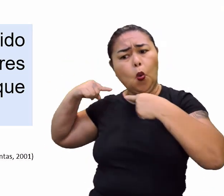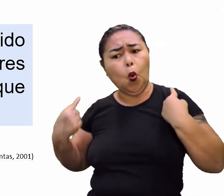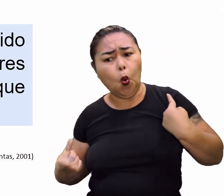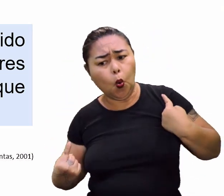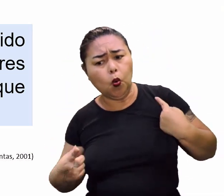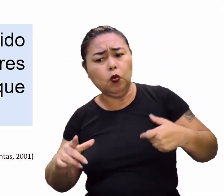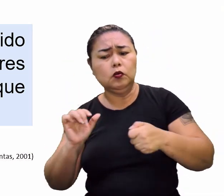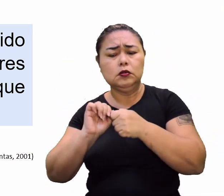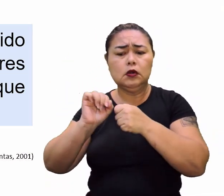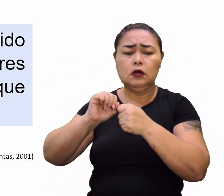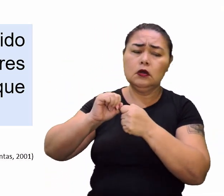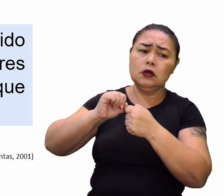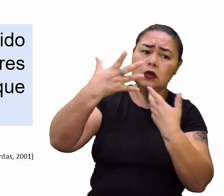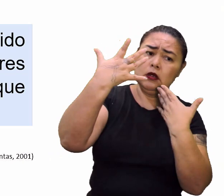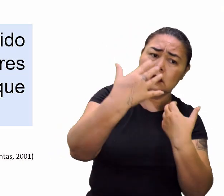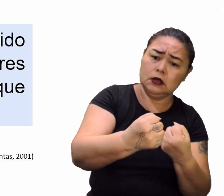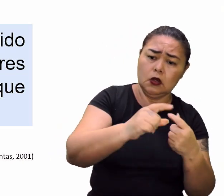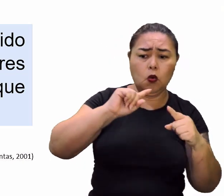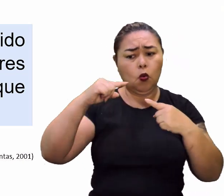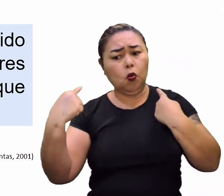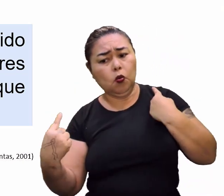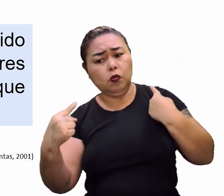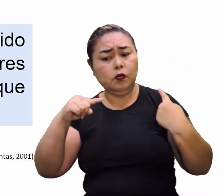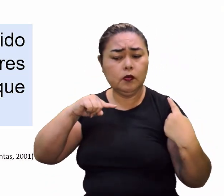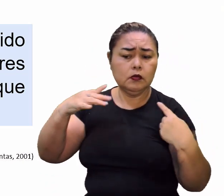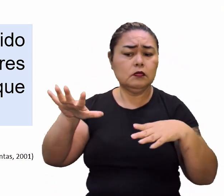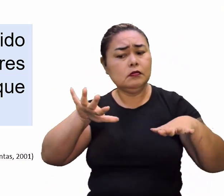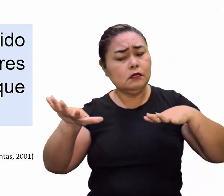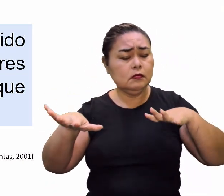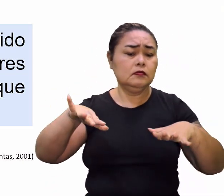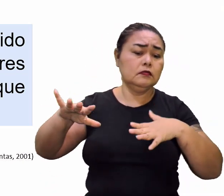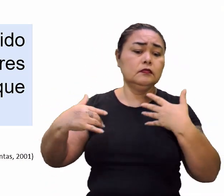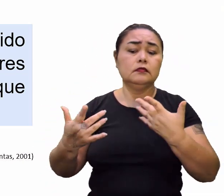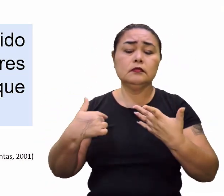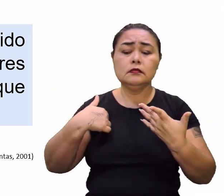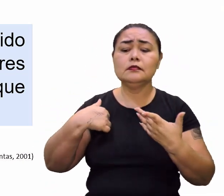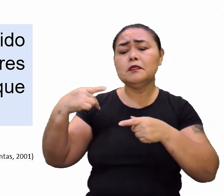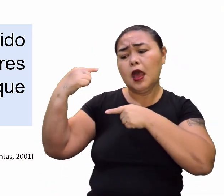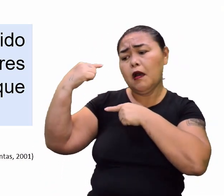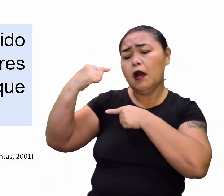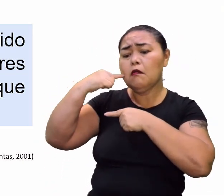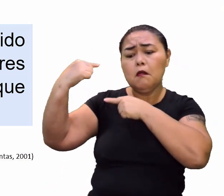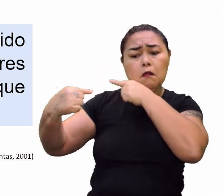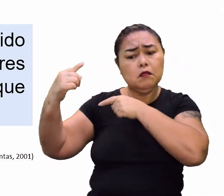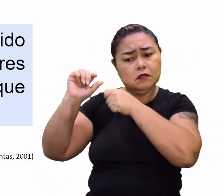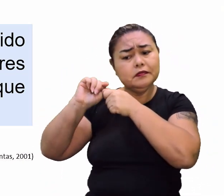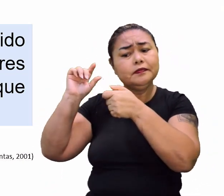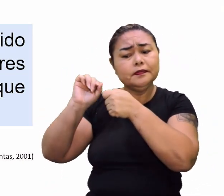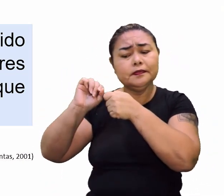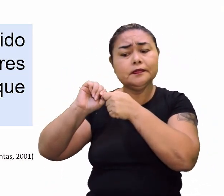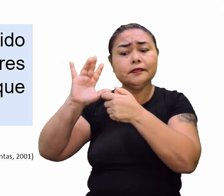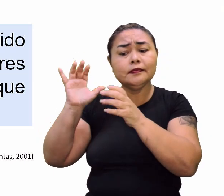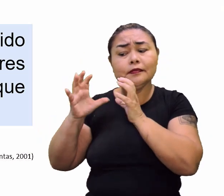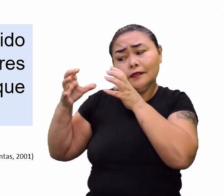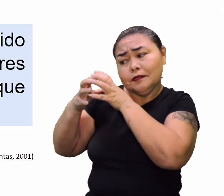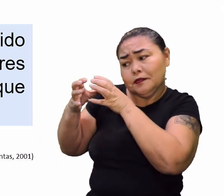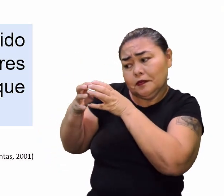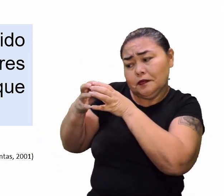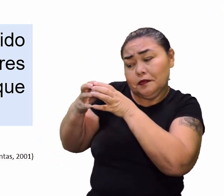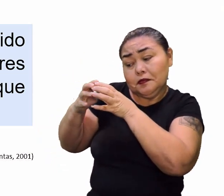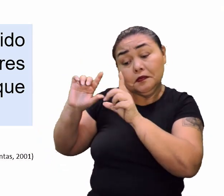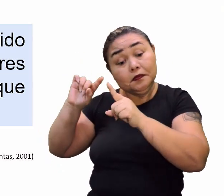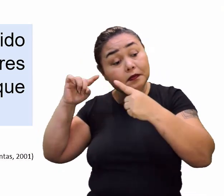contra, políticos a favor. Então, política é feita disso, né, Rogério? Exatamente. Gente,